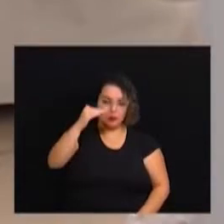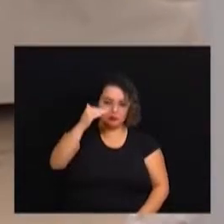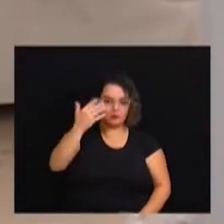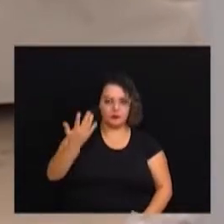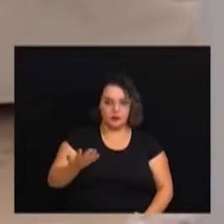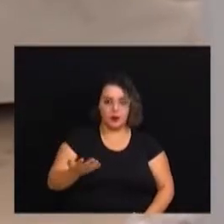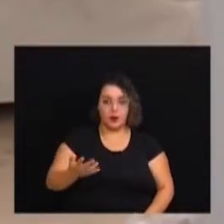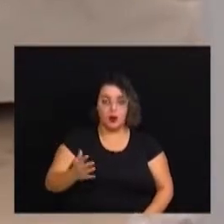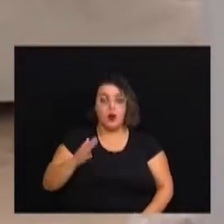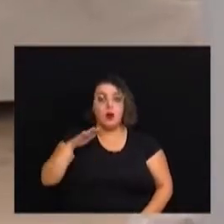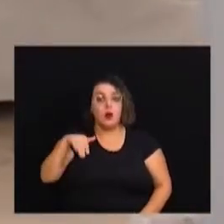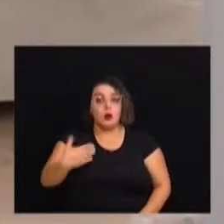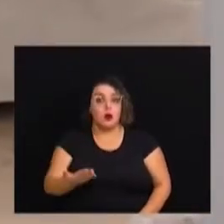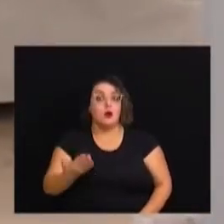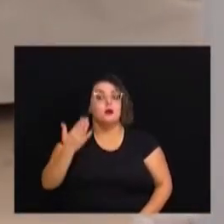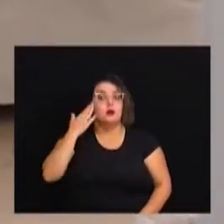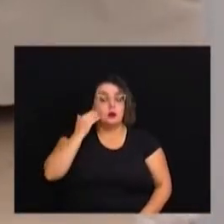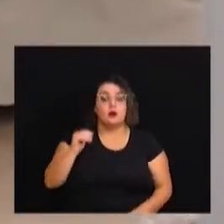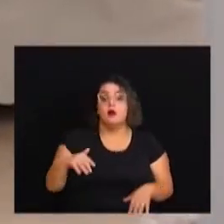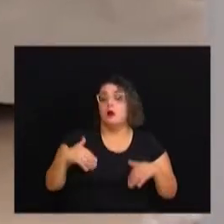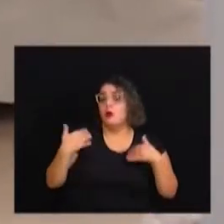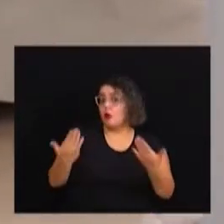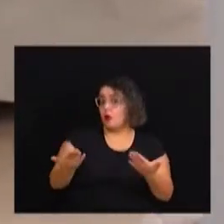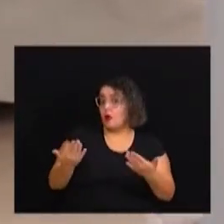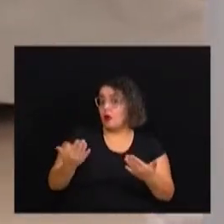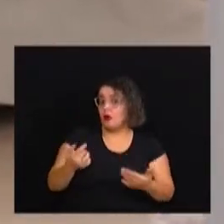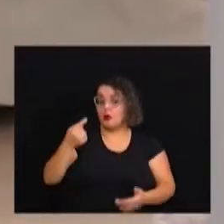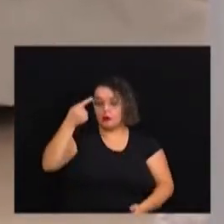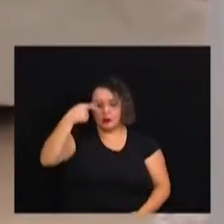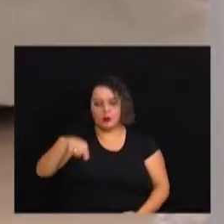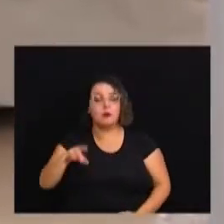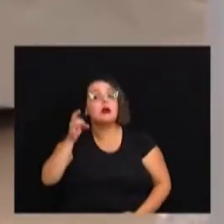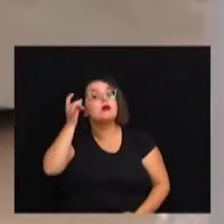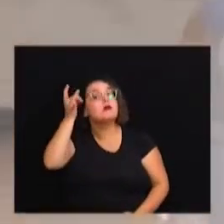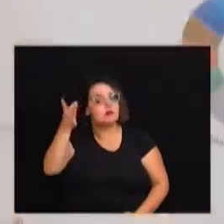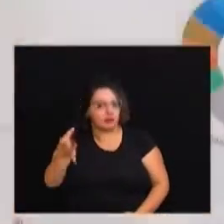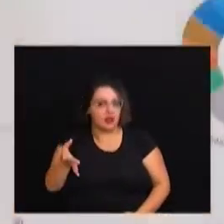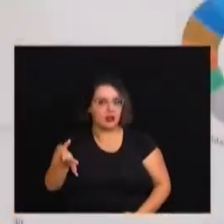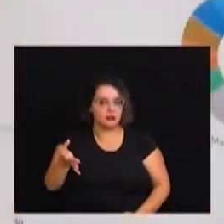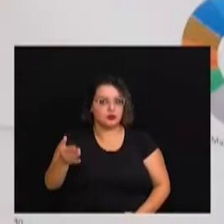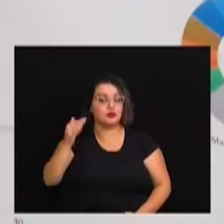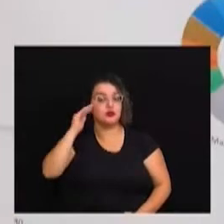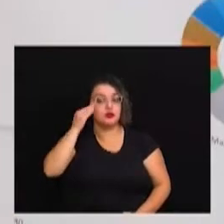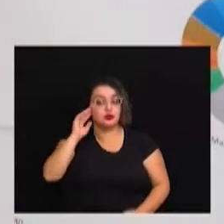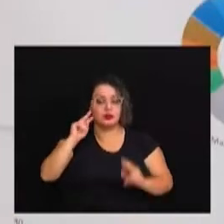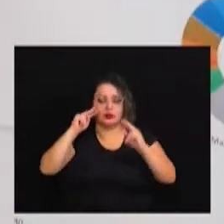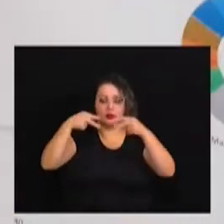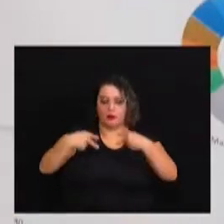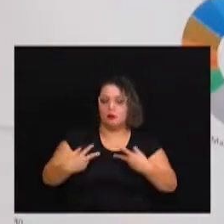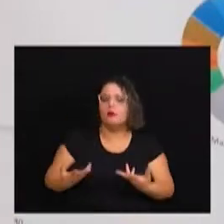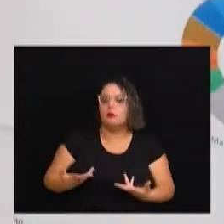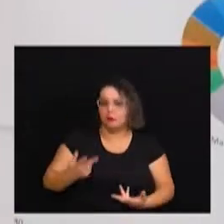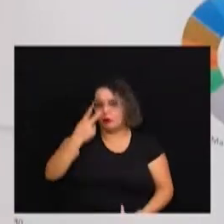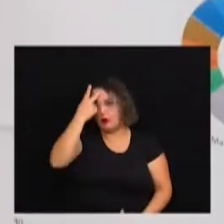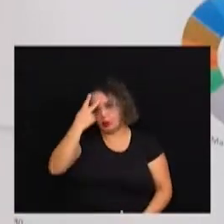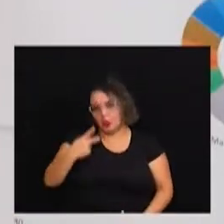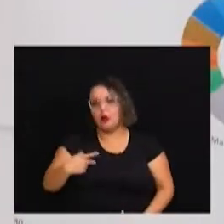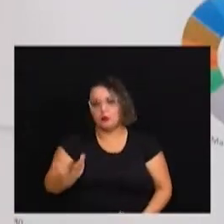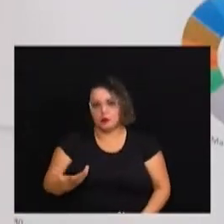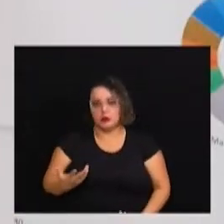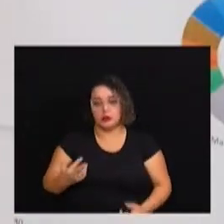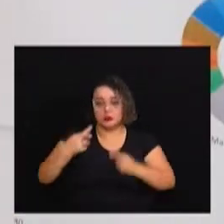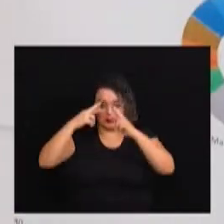predominante. Quando a gente descobre qual é o nosso perfil, fica muito mais fácil da gente se entender, muito mais fácil da gente